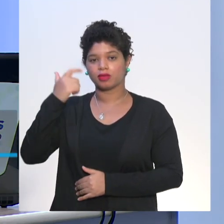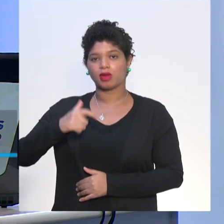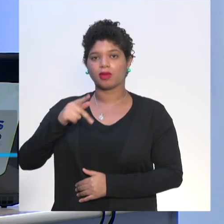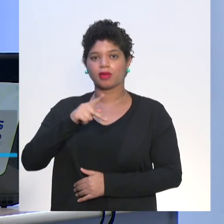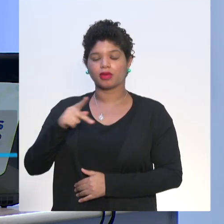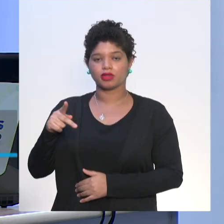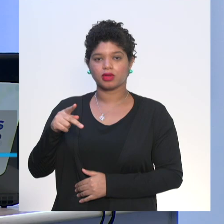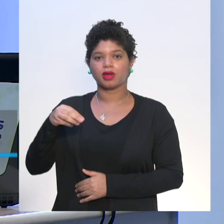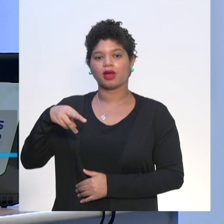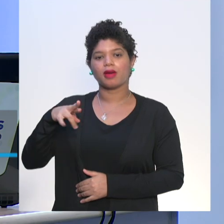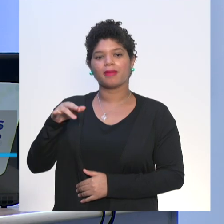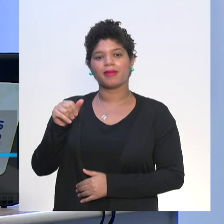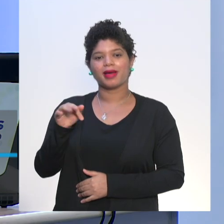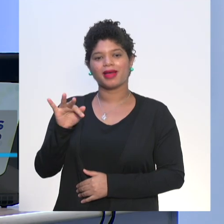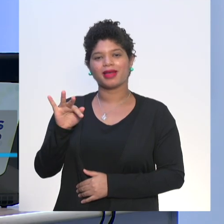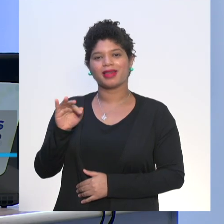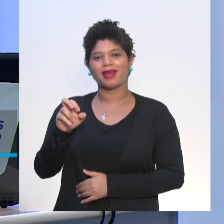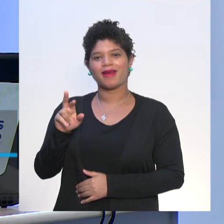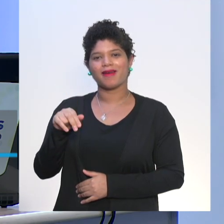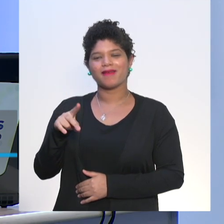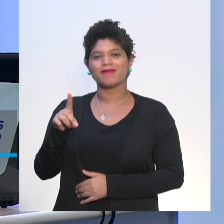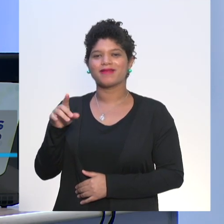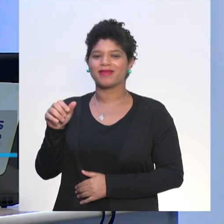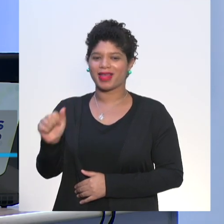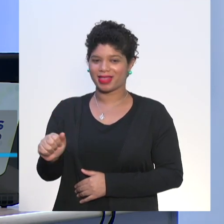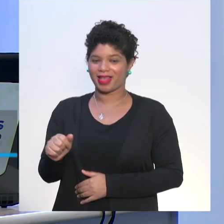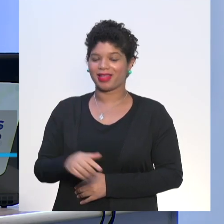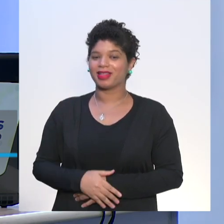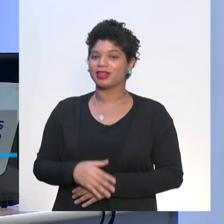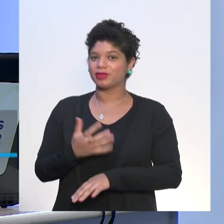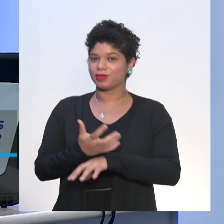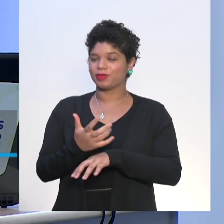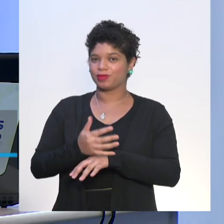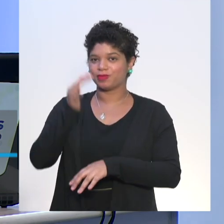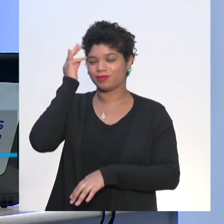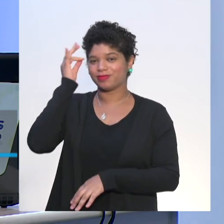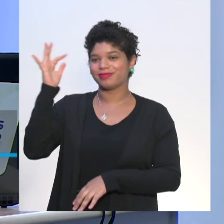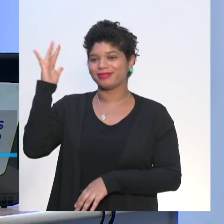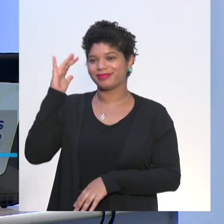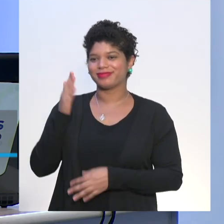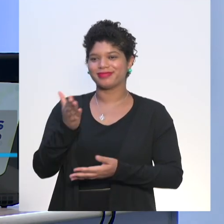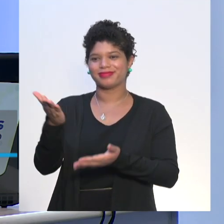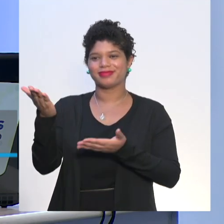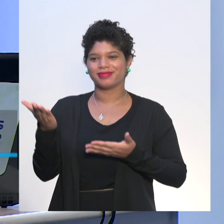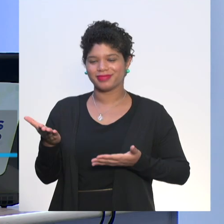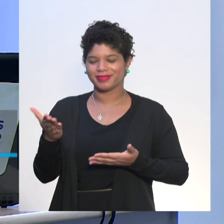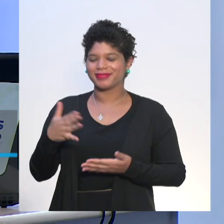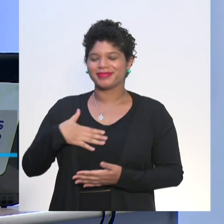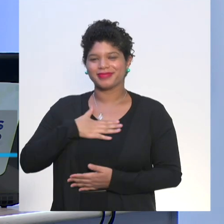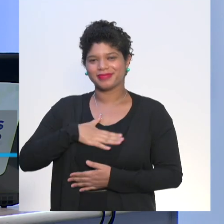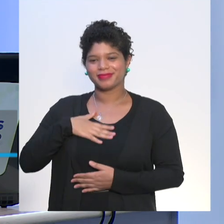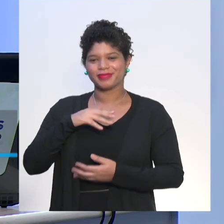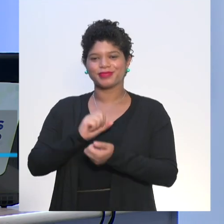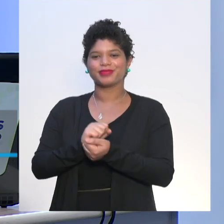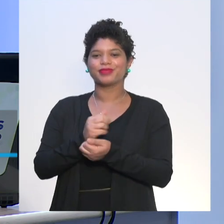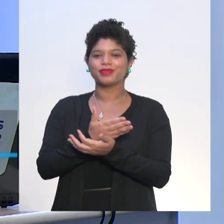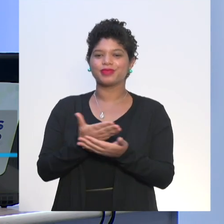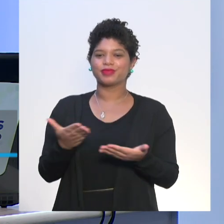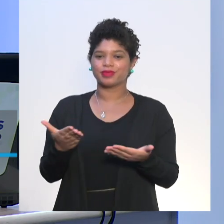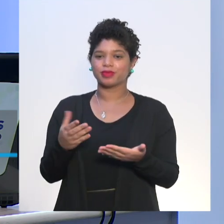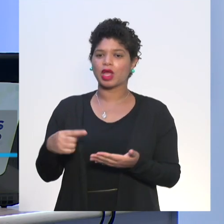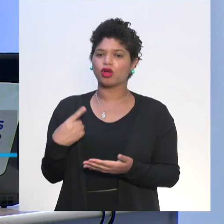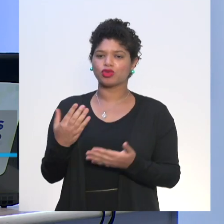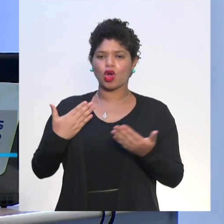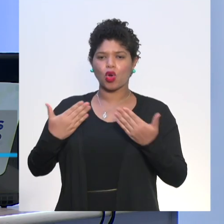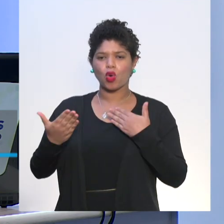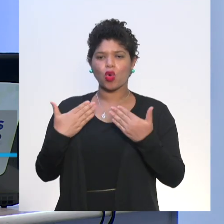quero saudá-los imensamente. Quero dizer que é um prazer estar com vocês para a gente